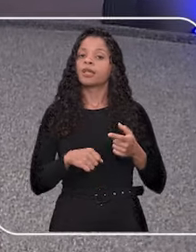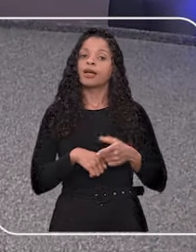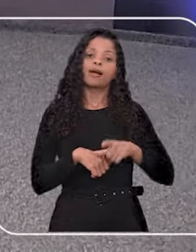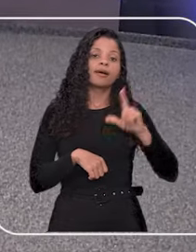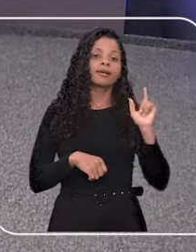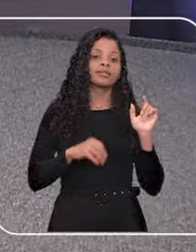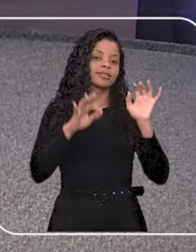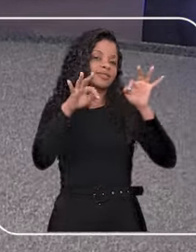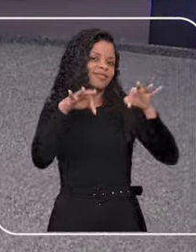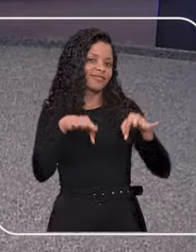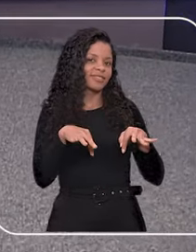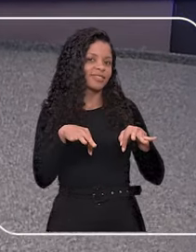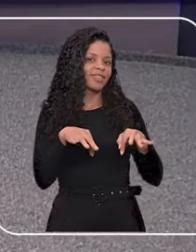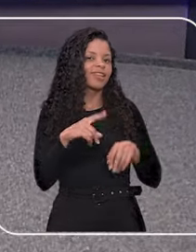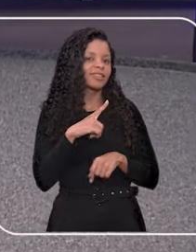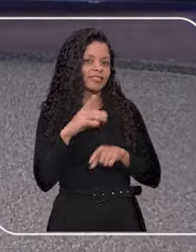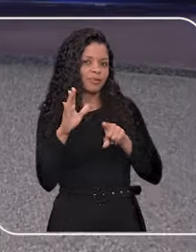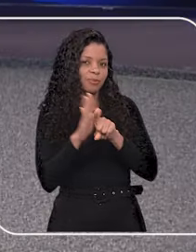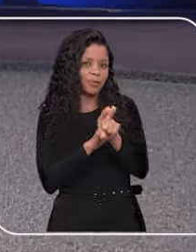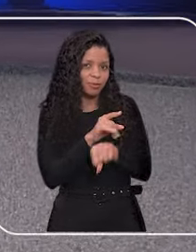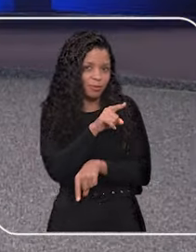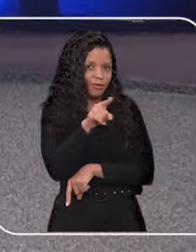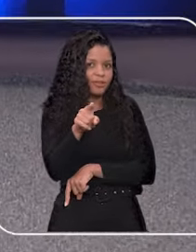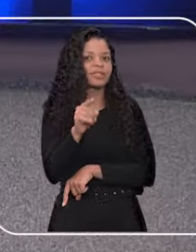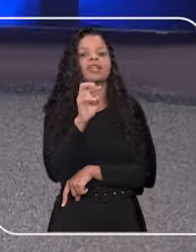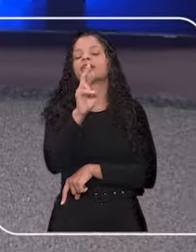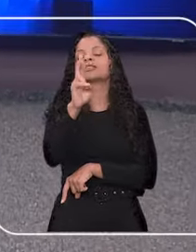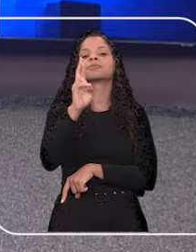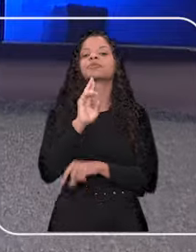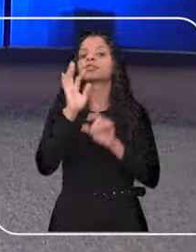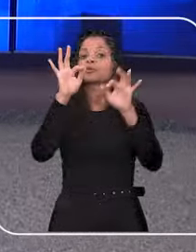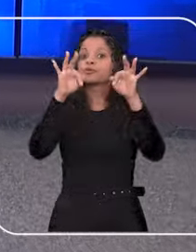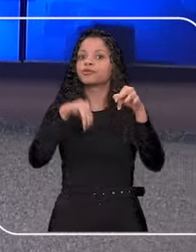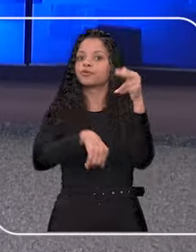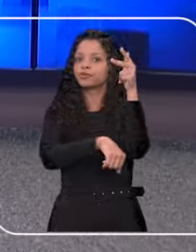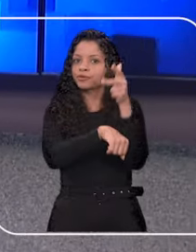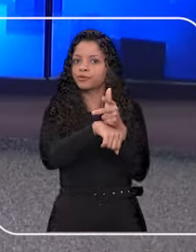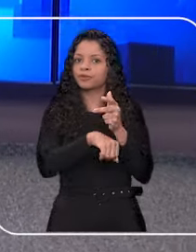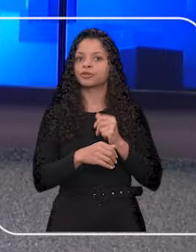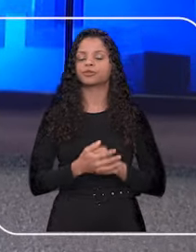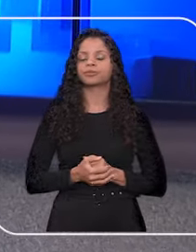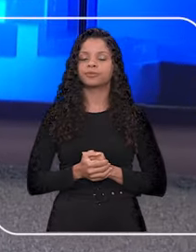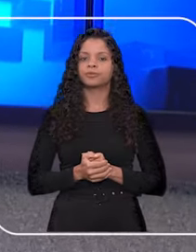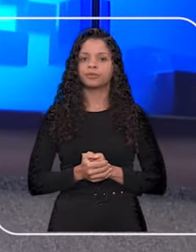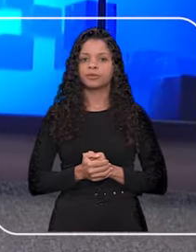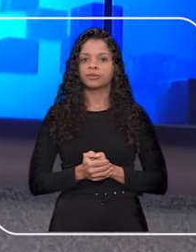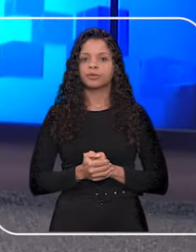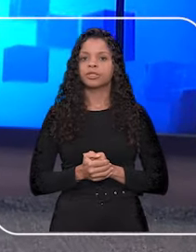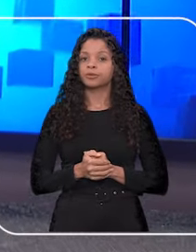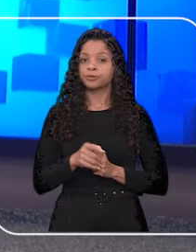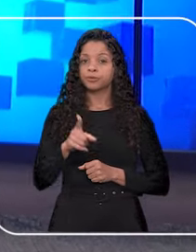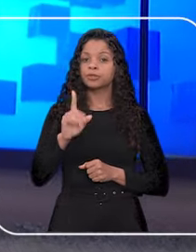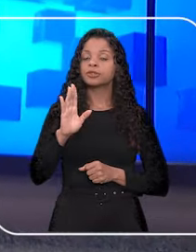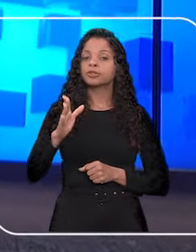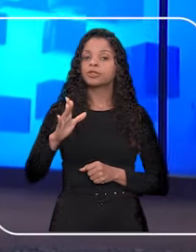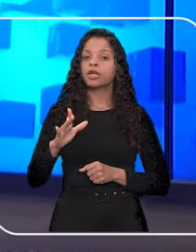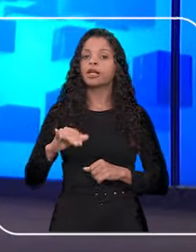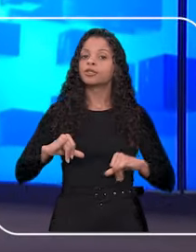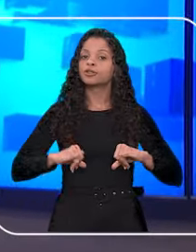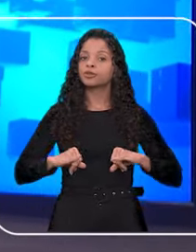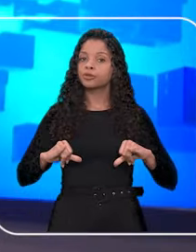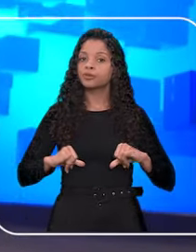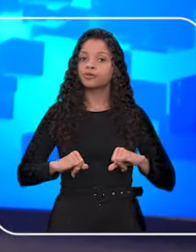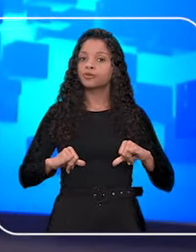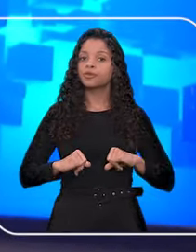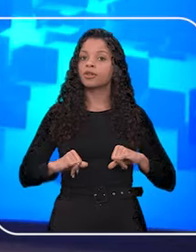antes de encerrar deixa uma pergunta para você responder ao final do próximo vídeo já sofreu ou presenciou